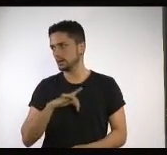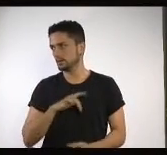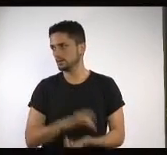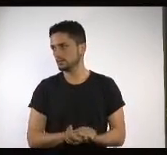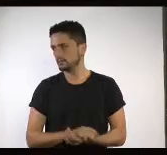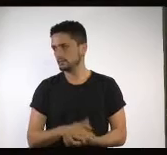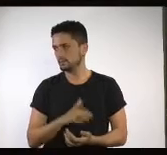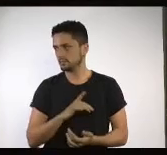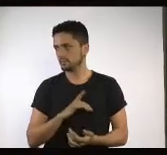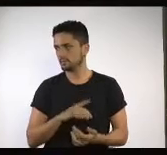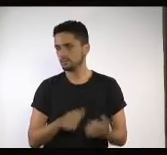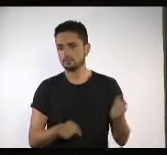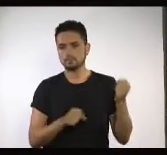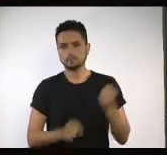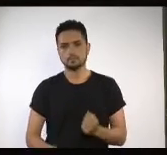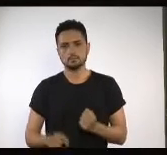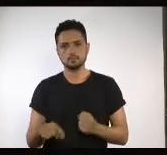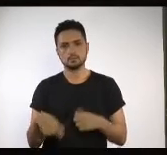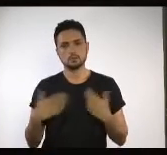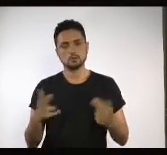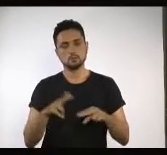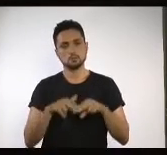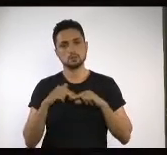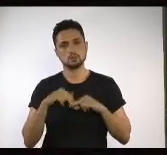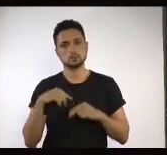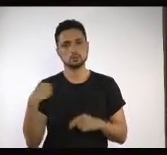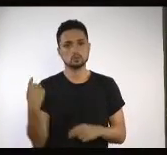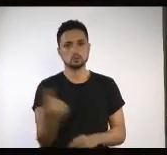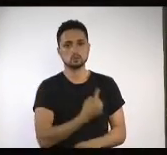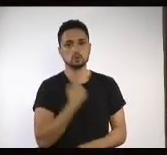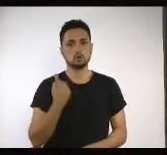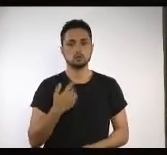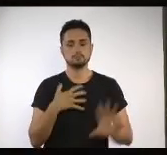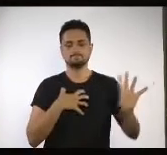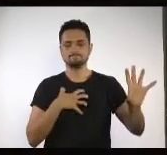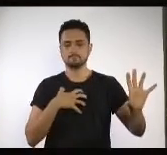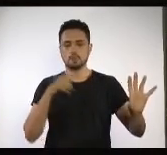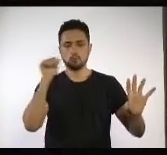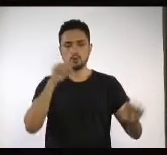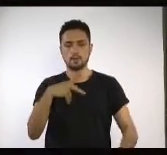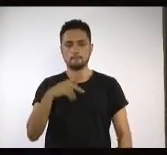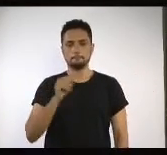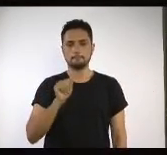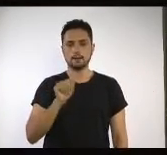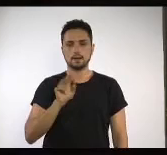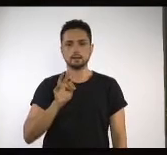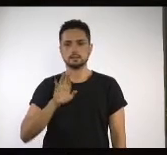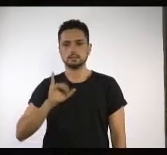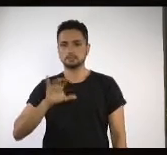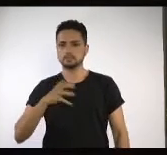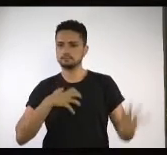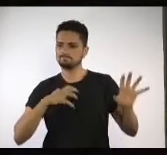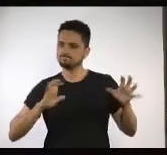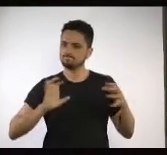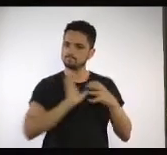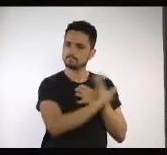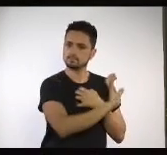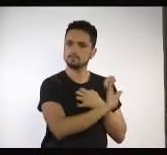magistratura da República. Portanto, todos somos Patrícia Campos Melo. Viva a liberdade de imprensa,